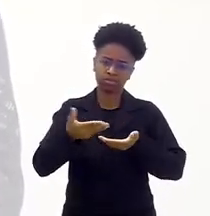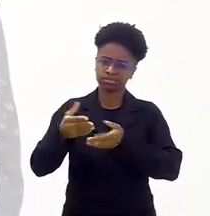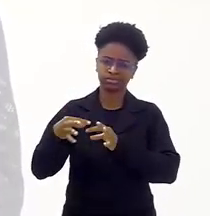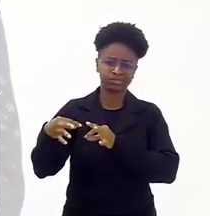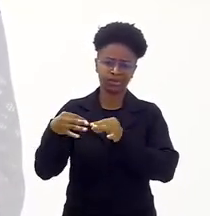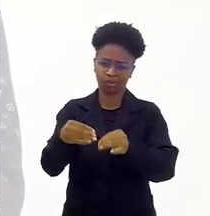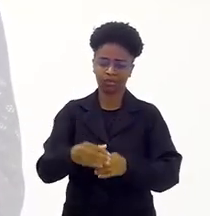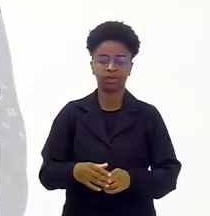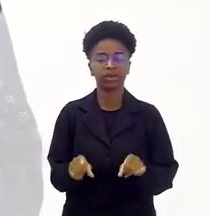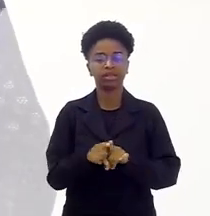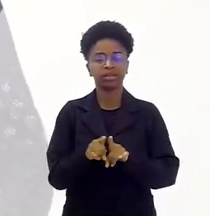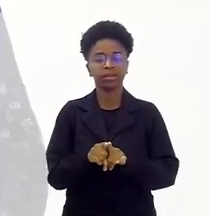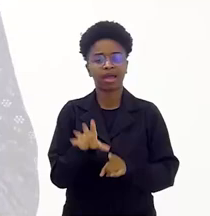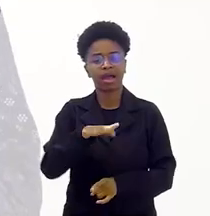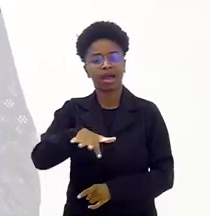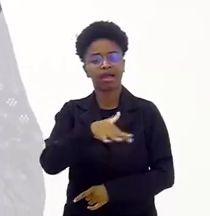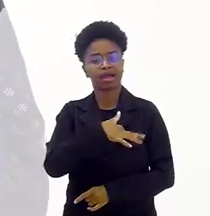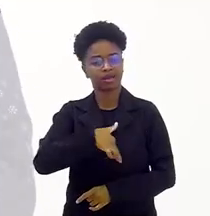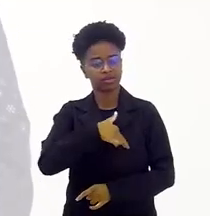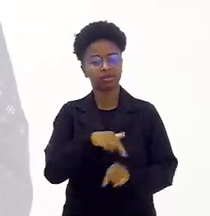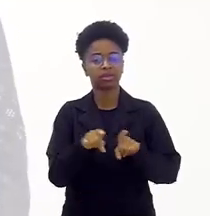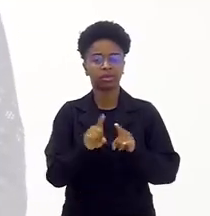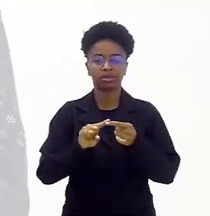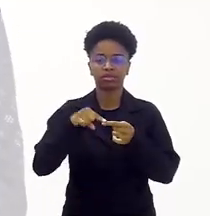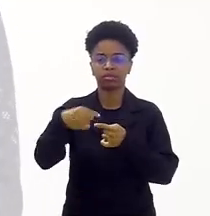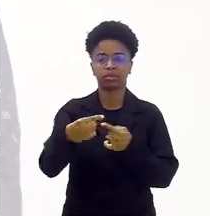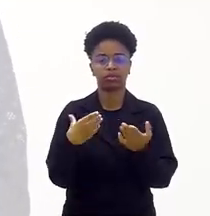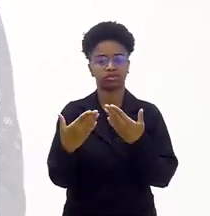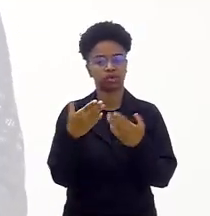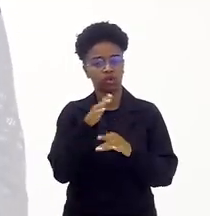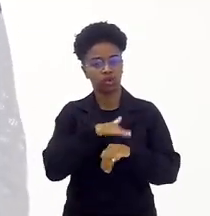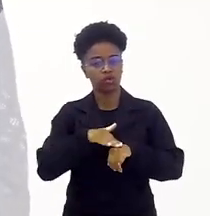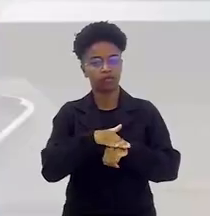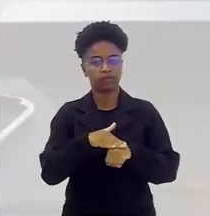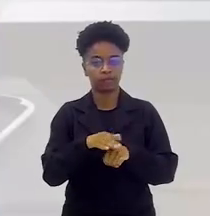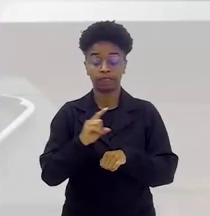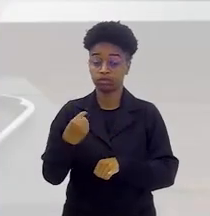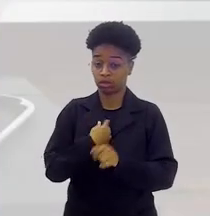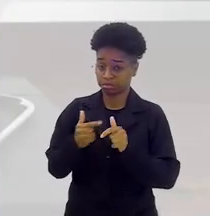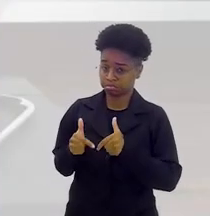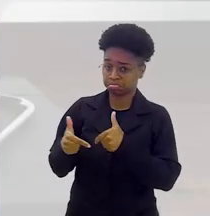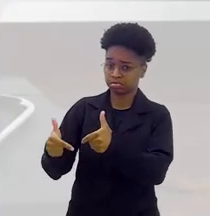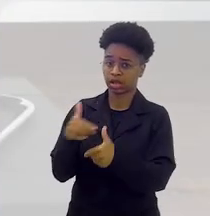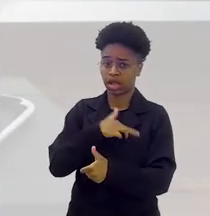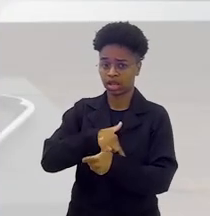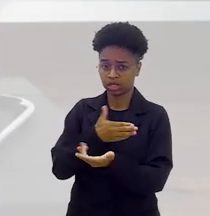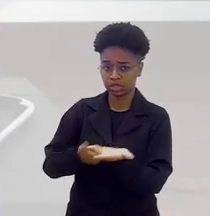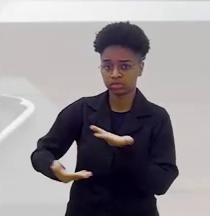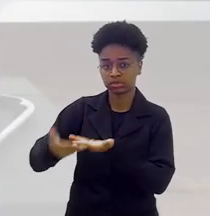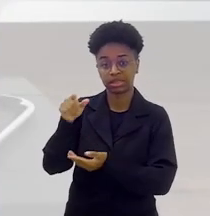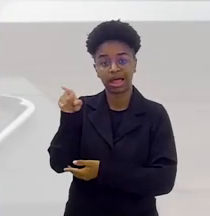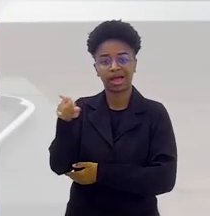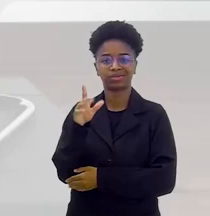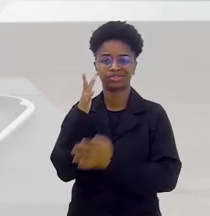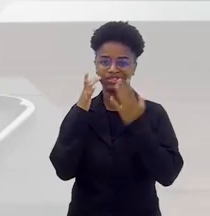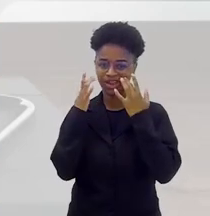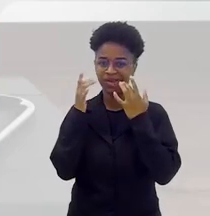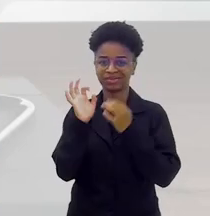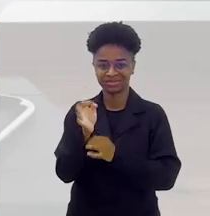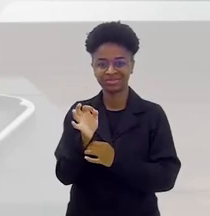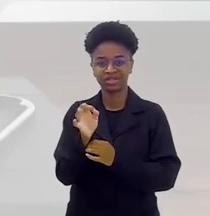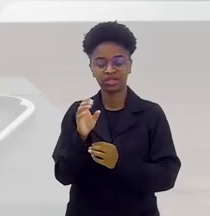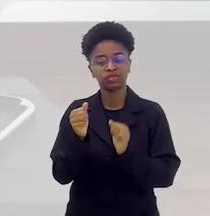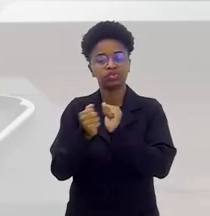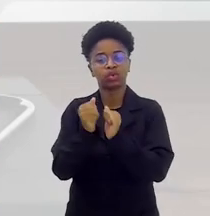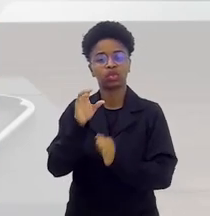com todo mundo lá, e essa parte religiosa também a gente vai conversar depois sobre isso aí. Nós fizemos um ato interreligioso lá no teatro. É